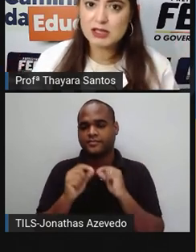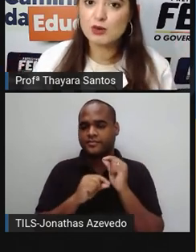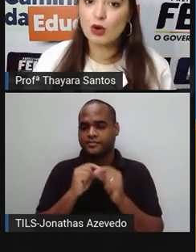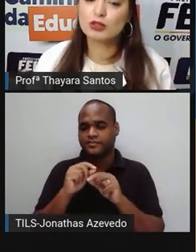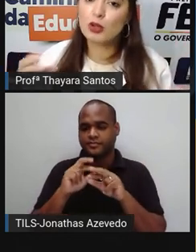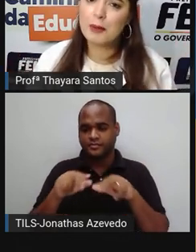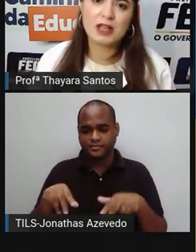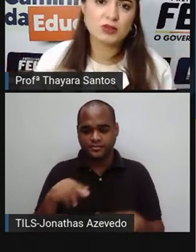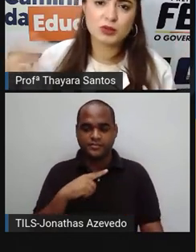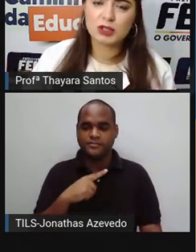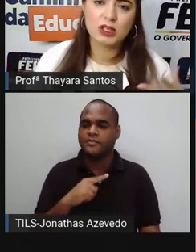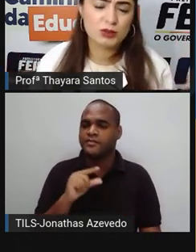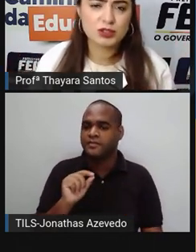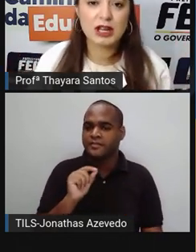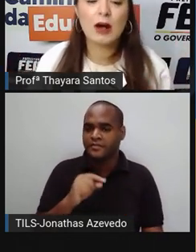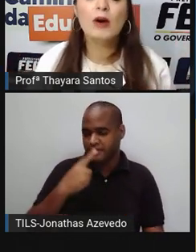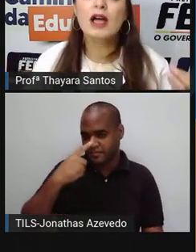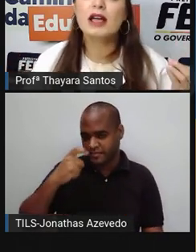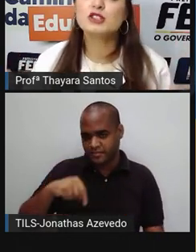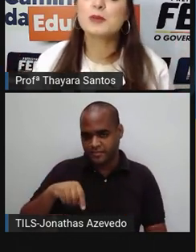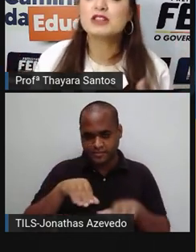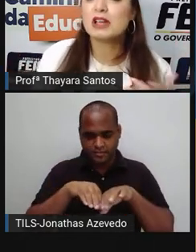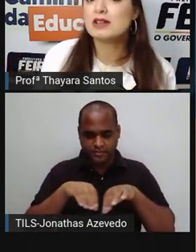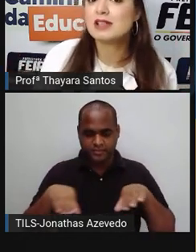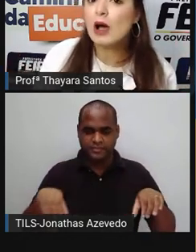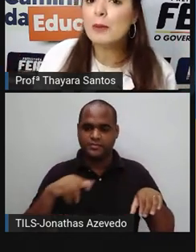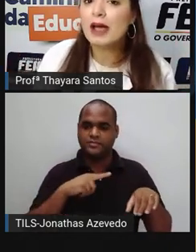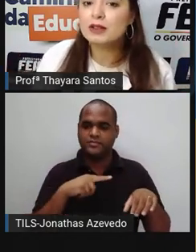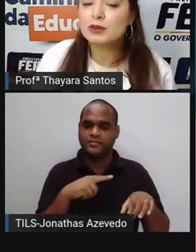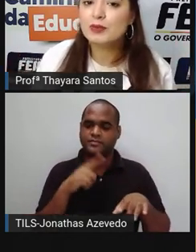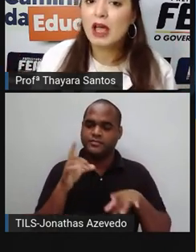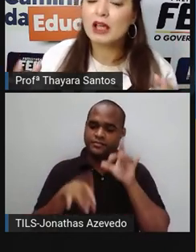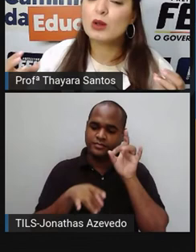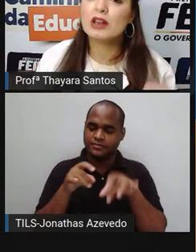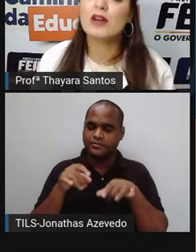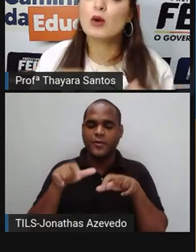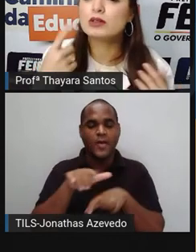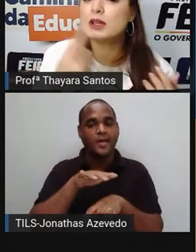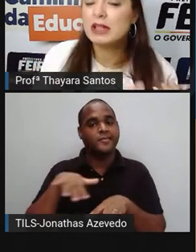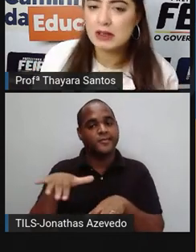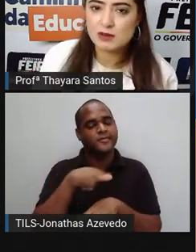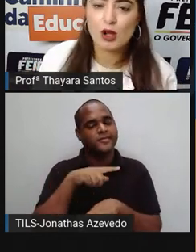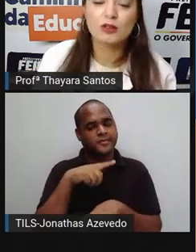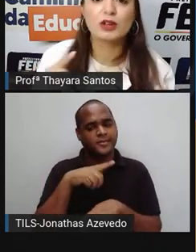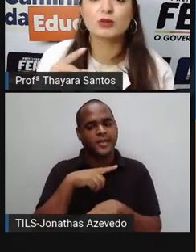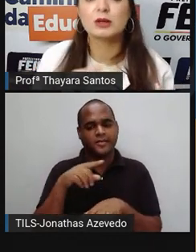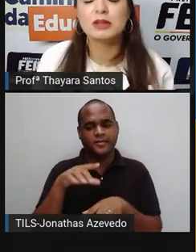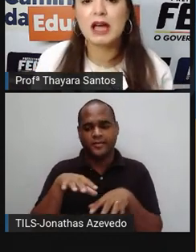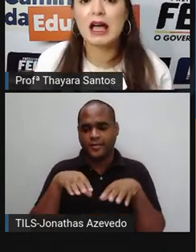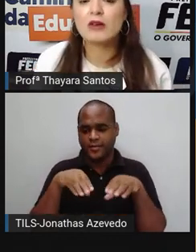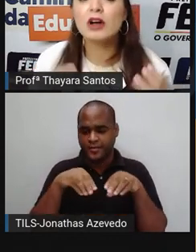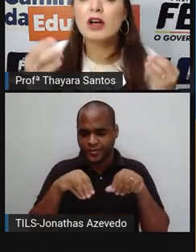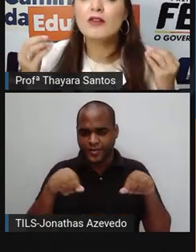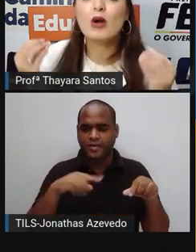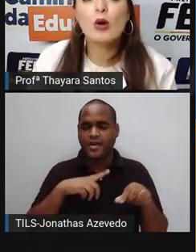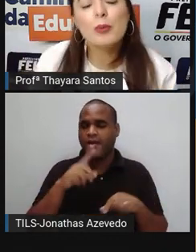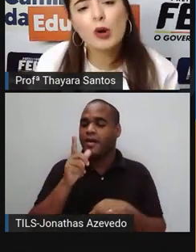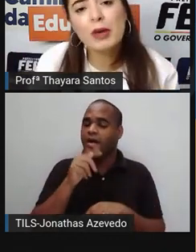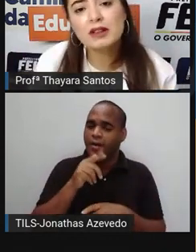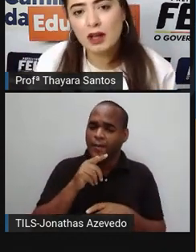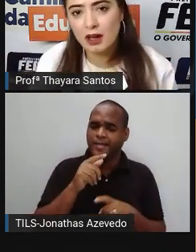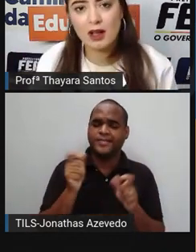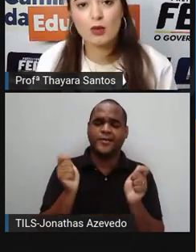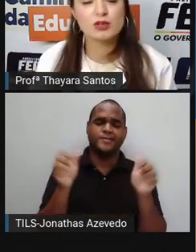esgoto e esse esgoto doméstico e industrial é despejado a céu aberto aquilo ali vai contaminar solo para contaminar a água